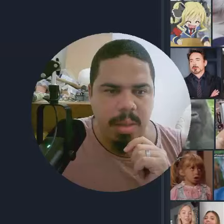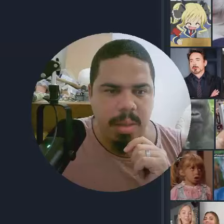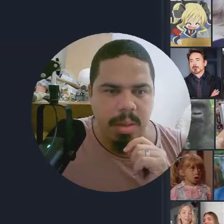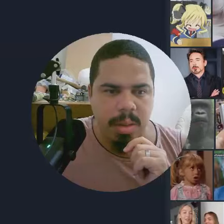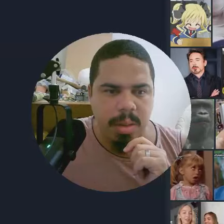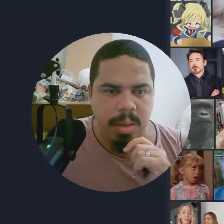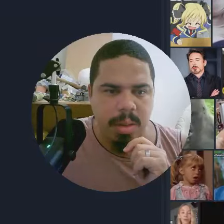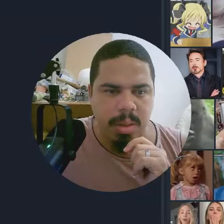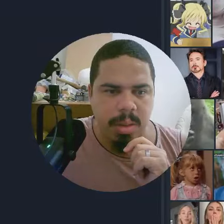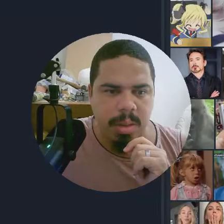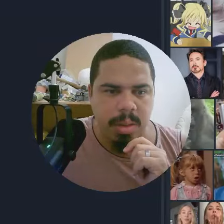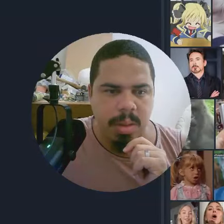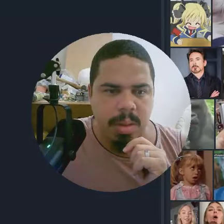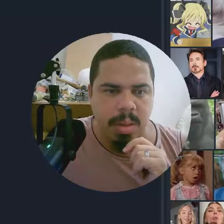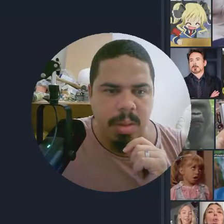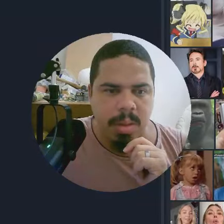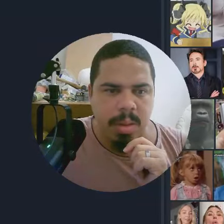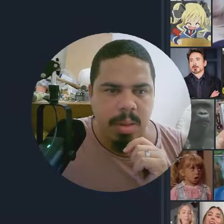Aqui,